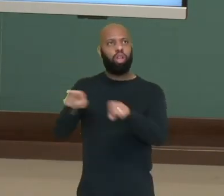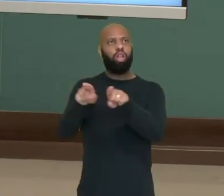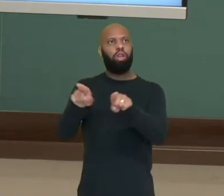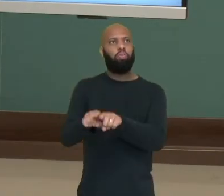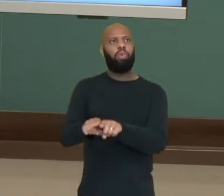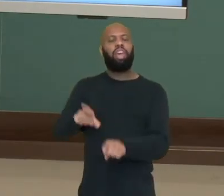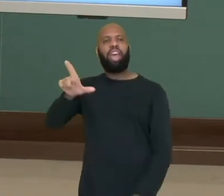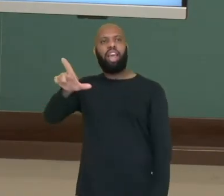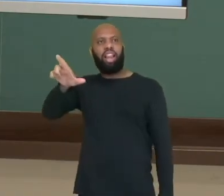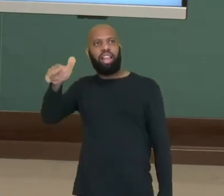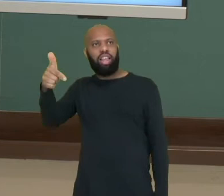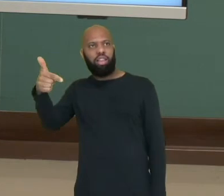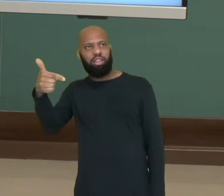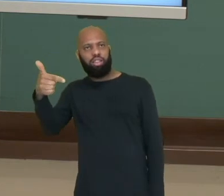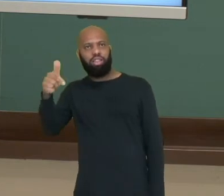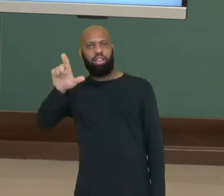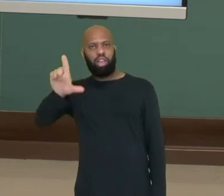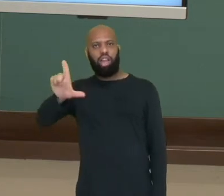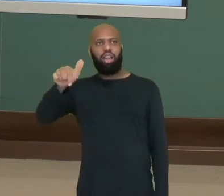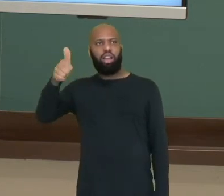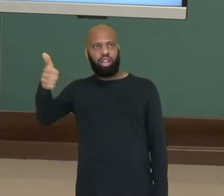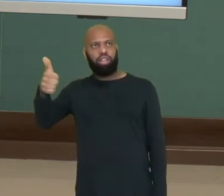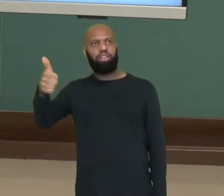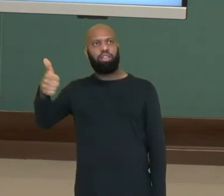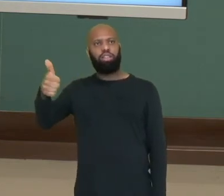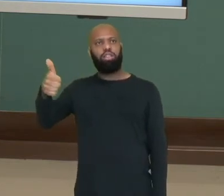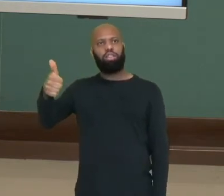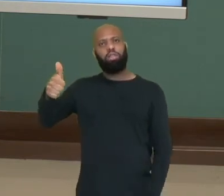que é o sal, lá como nosso último produto.